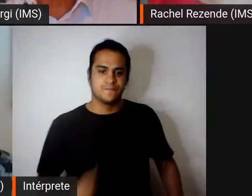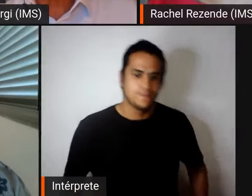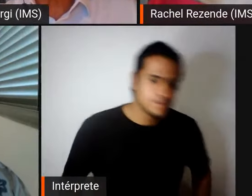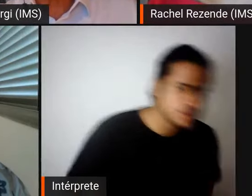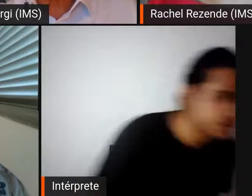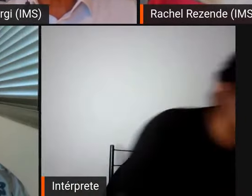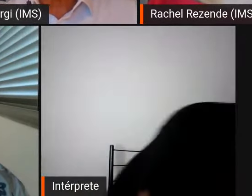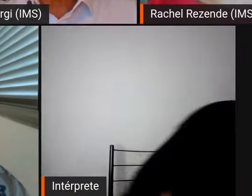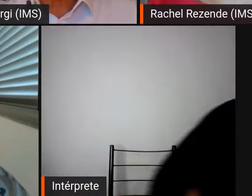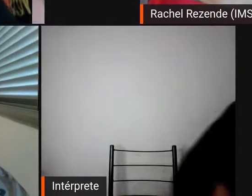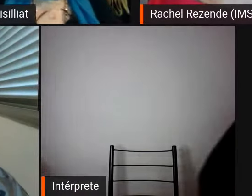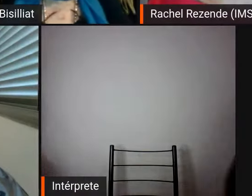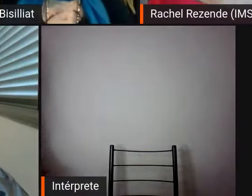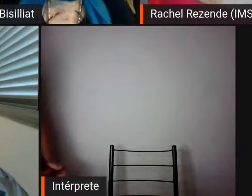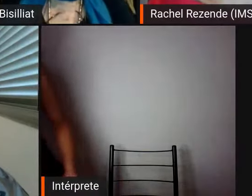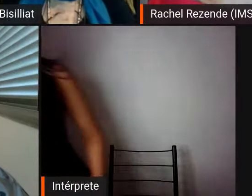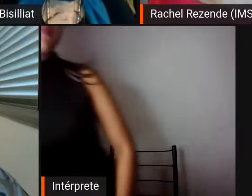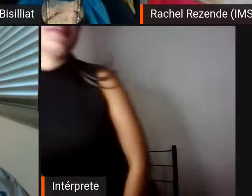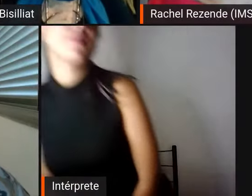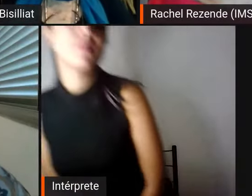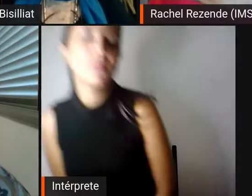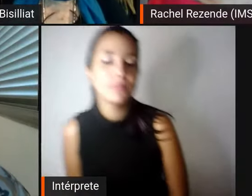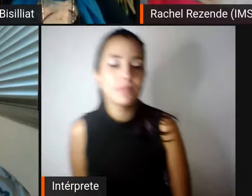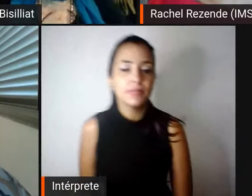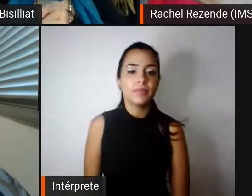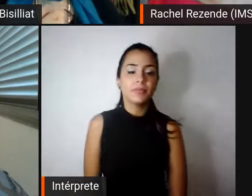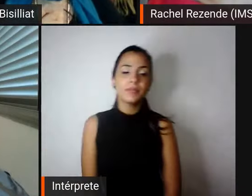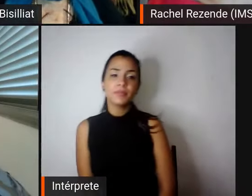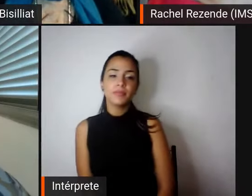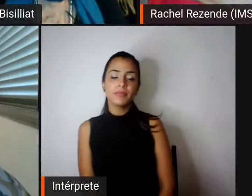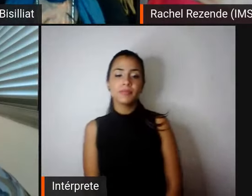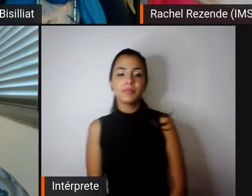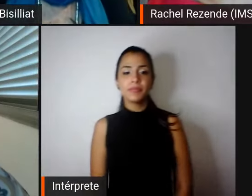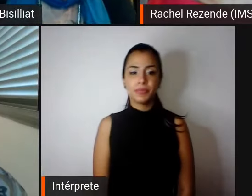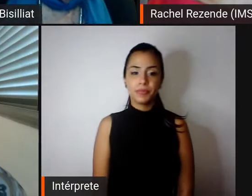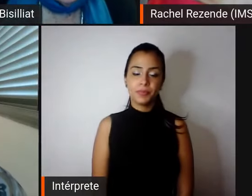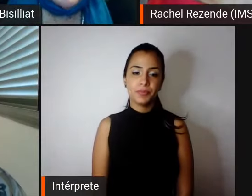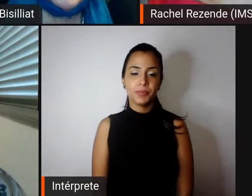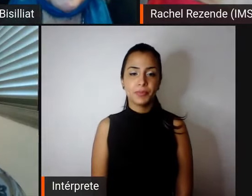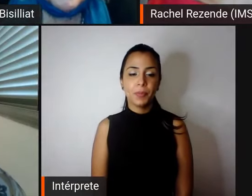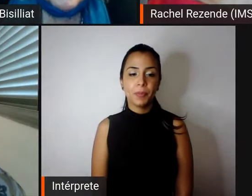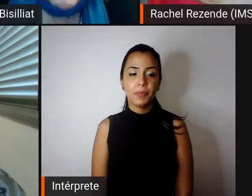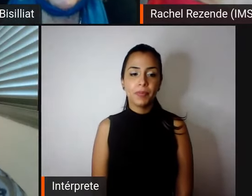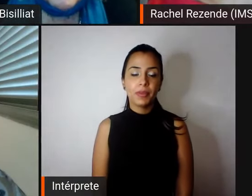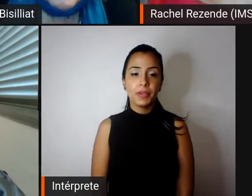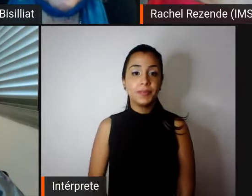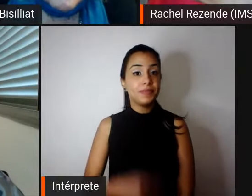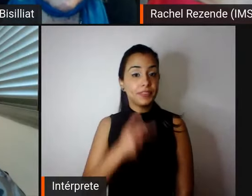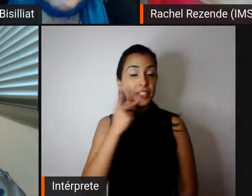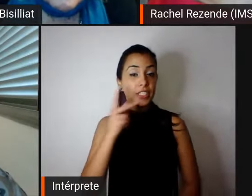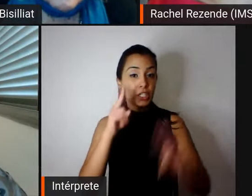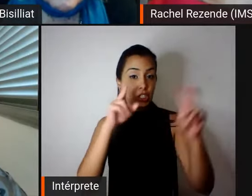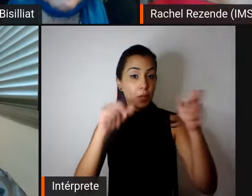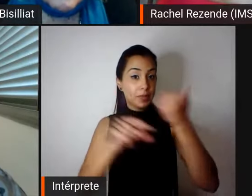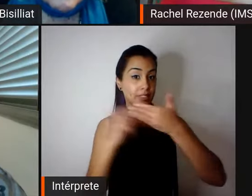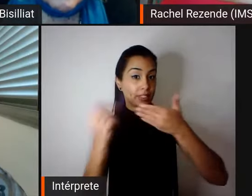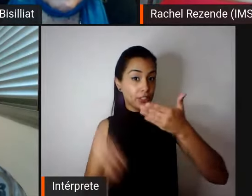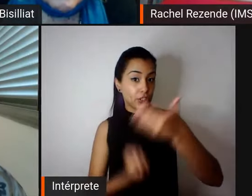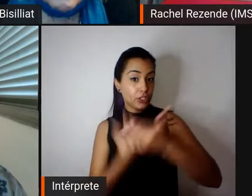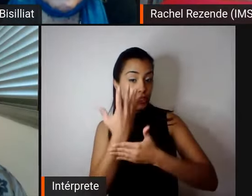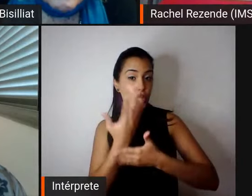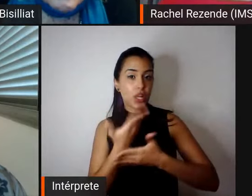Marine, claro. Continuando nesses escritores, uma das coisas que eu ia te perguntar é, porque agora eu vou ser mais